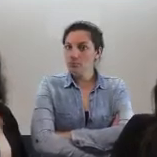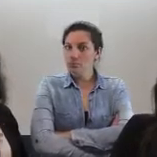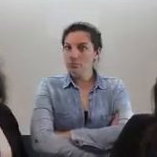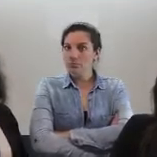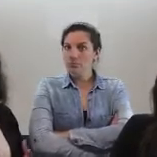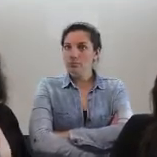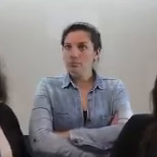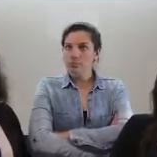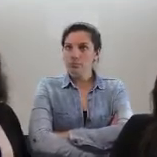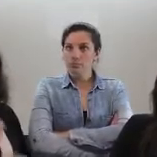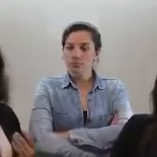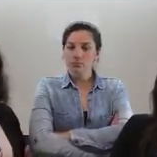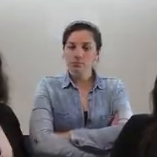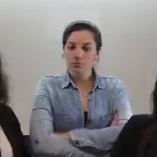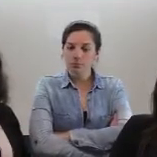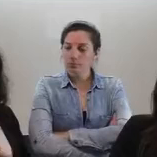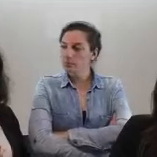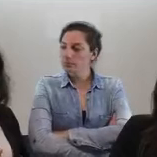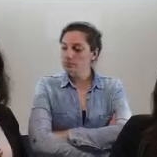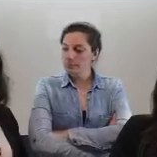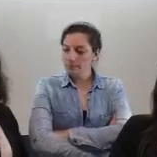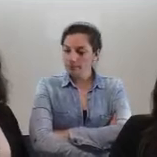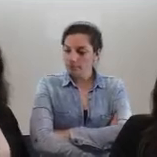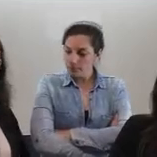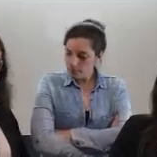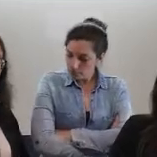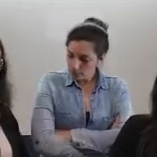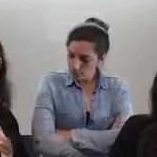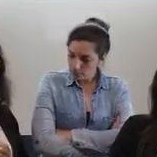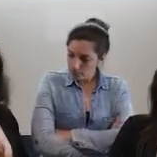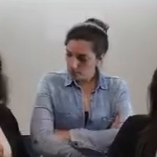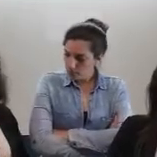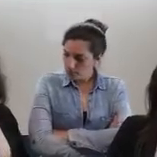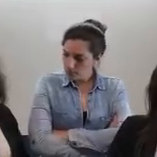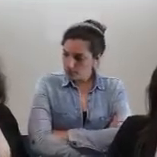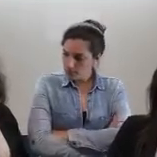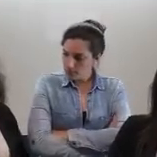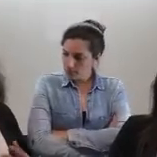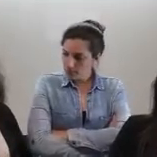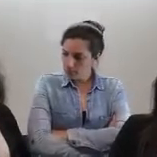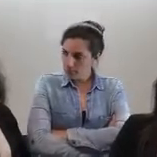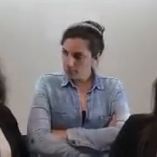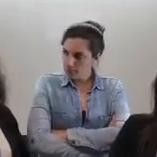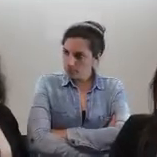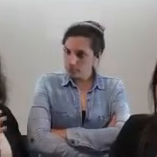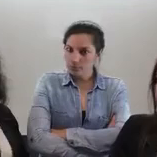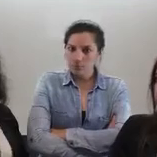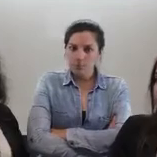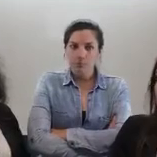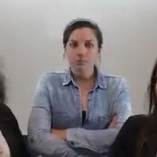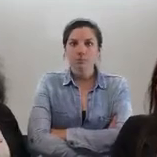dos textos, artigos que forem lançados sobre esses temas para mandar sempre para o teu e-mail, ou mensalmente,